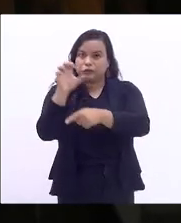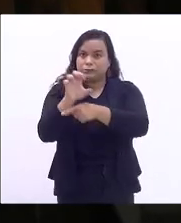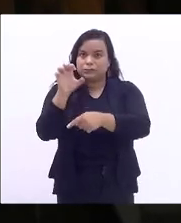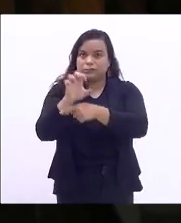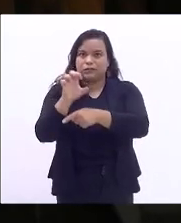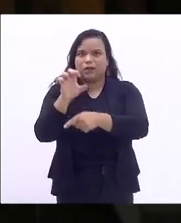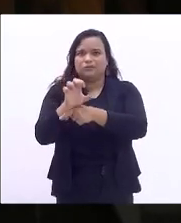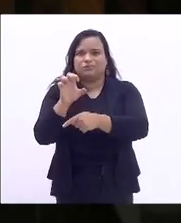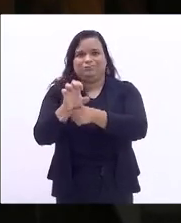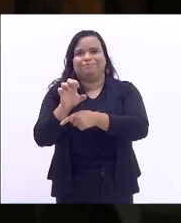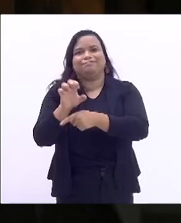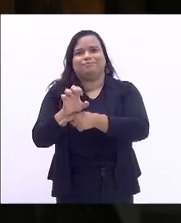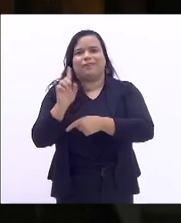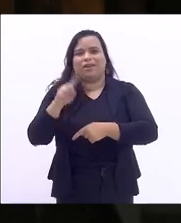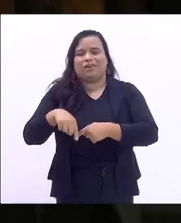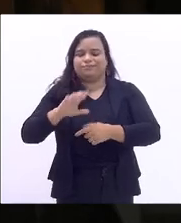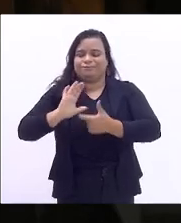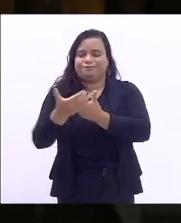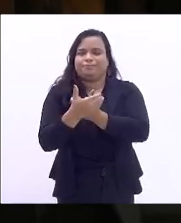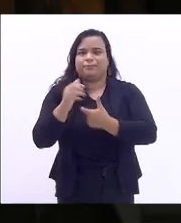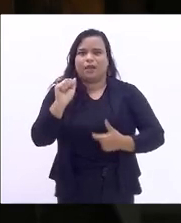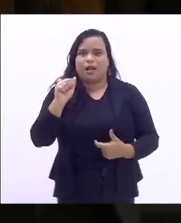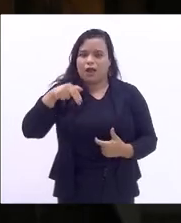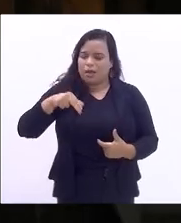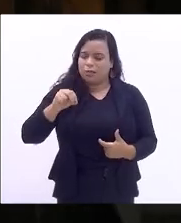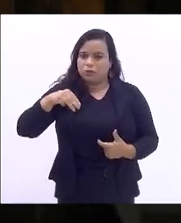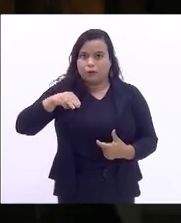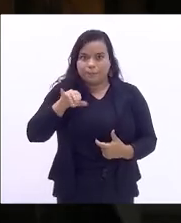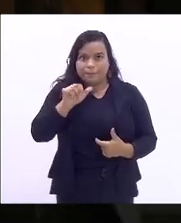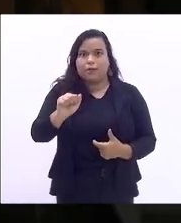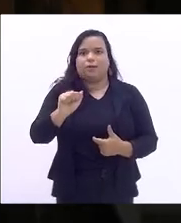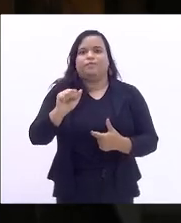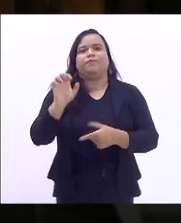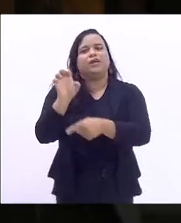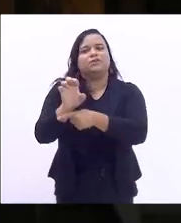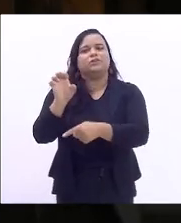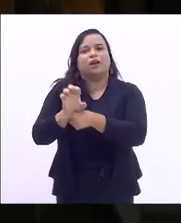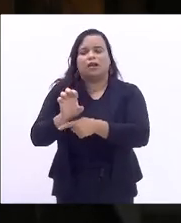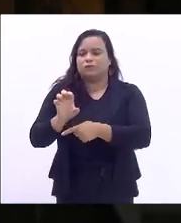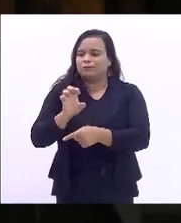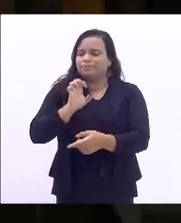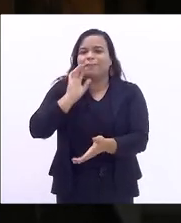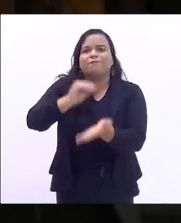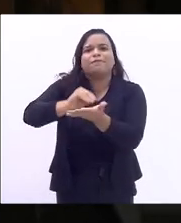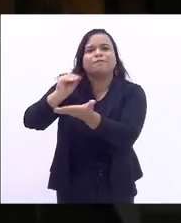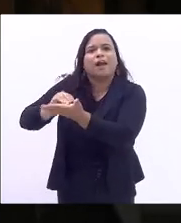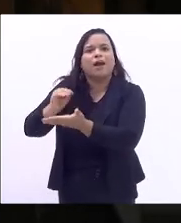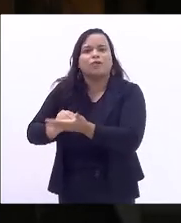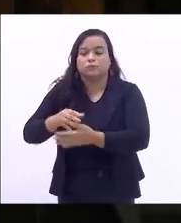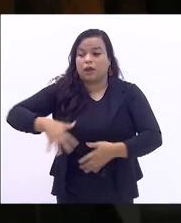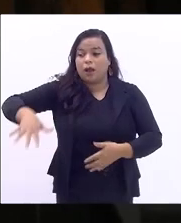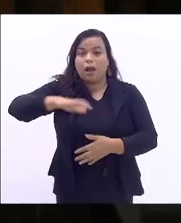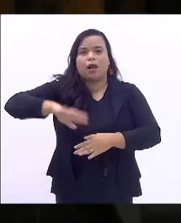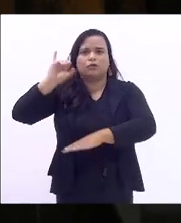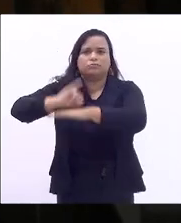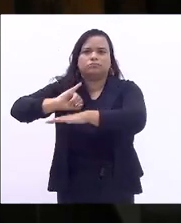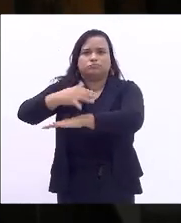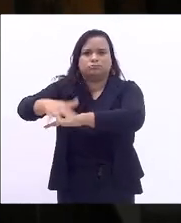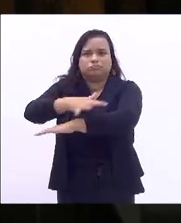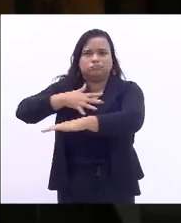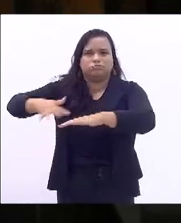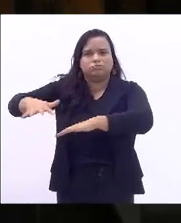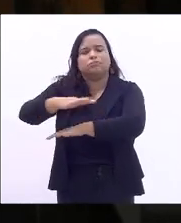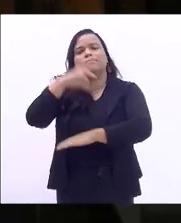Estado fenômeno da anomia nas regiões metropolitanas do Brasil em especial